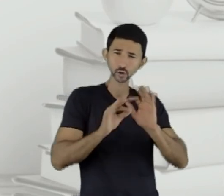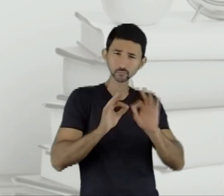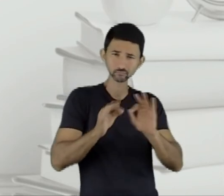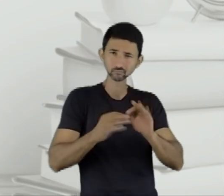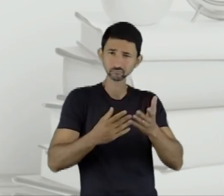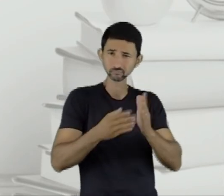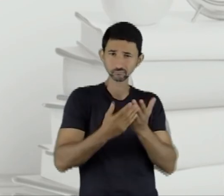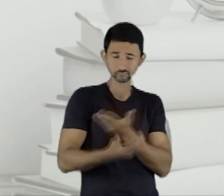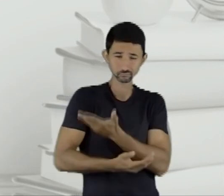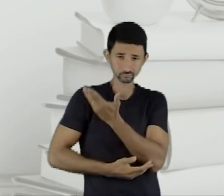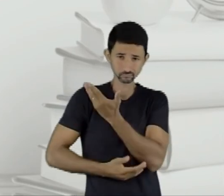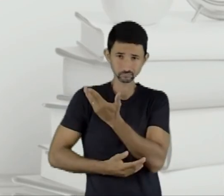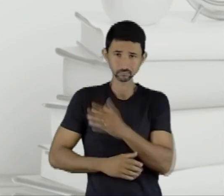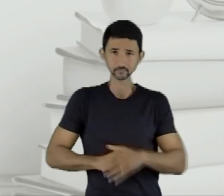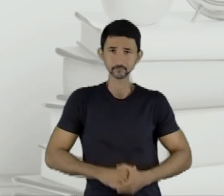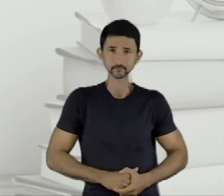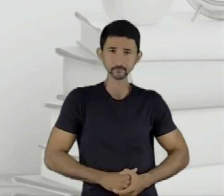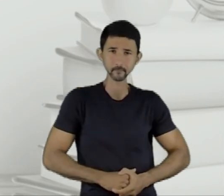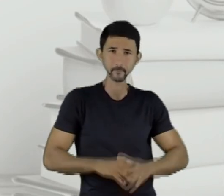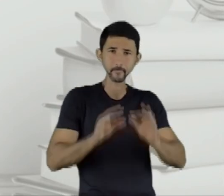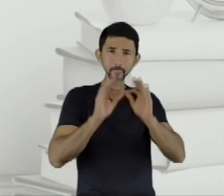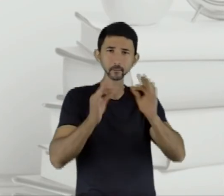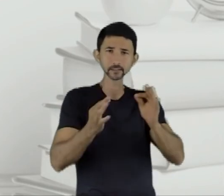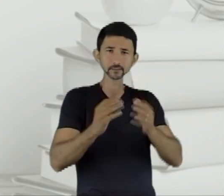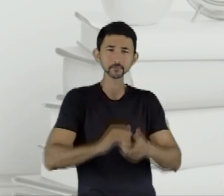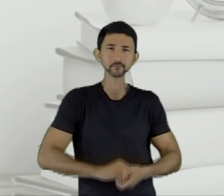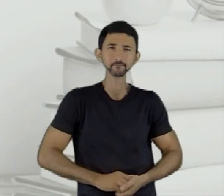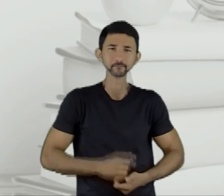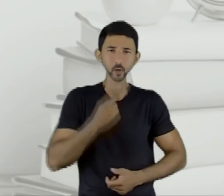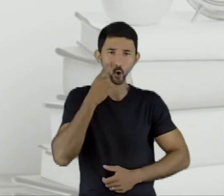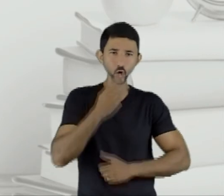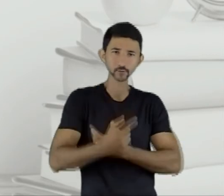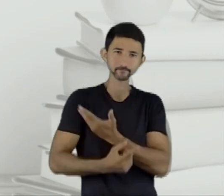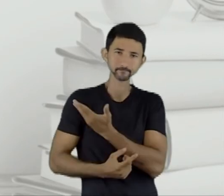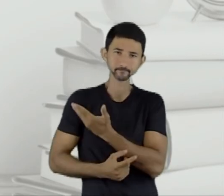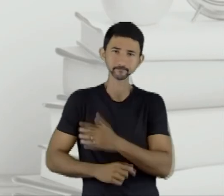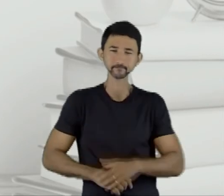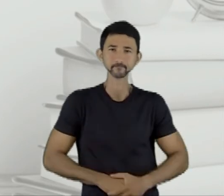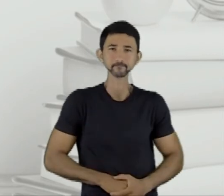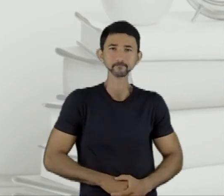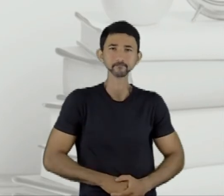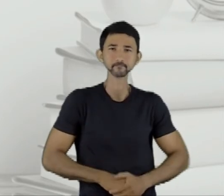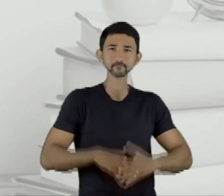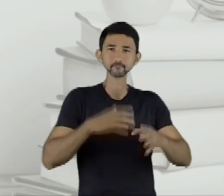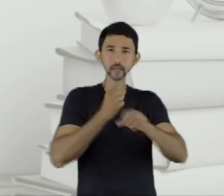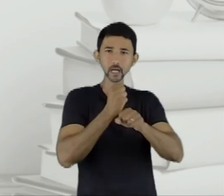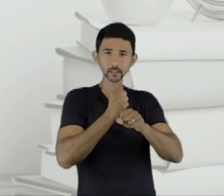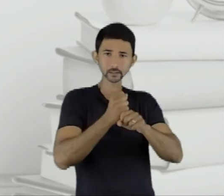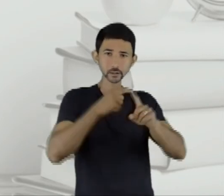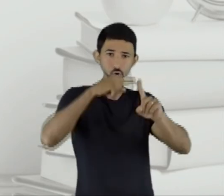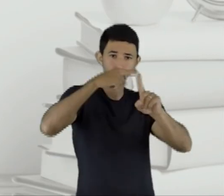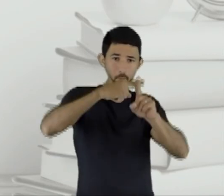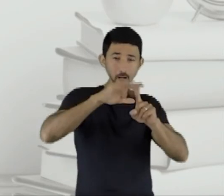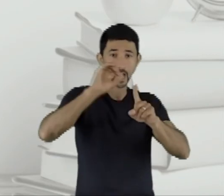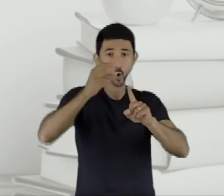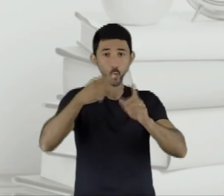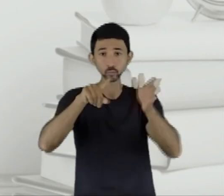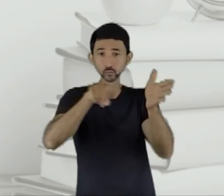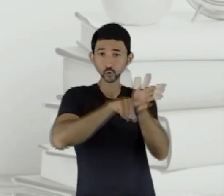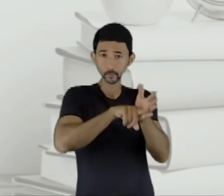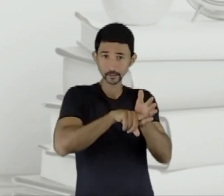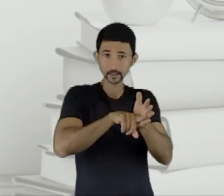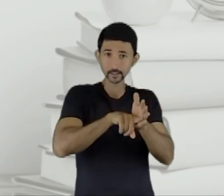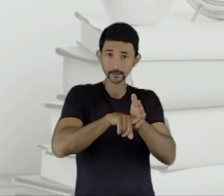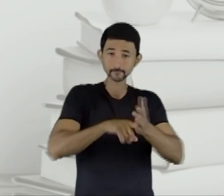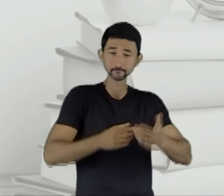outros casos. É uma forma mais simplificada. Acompanha comigo. Para somarmos ou subtrairmos frações com